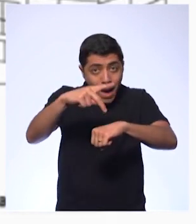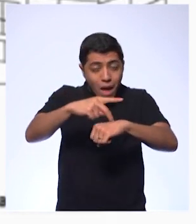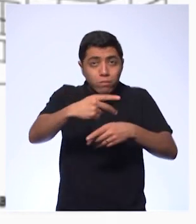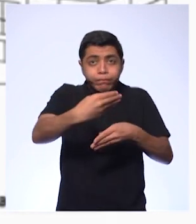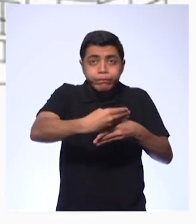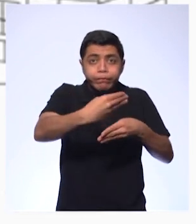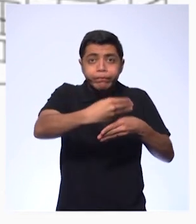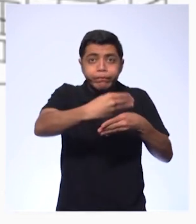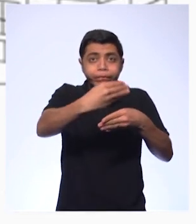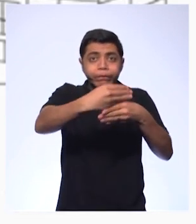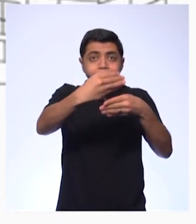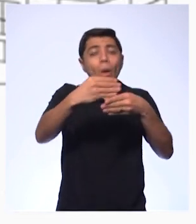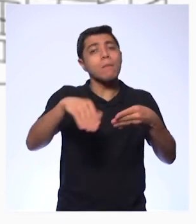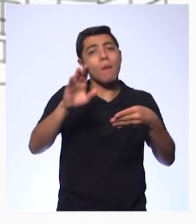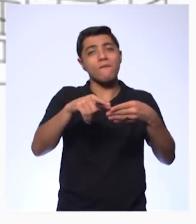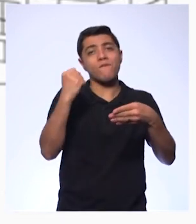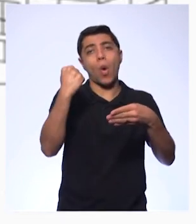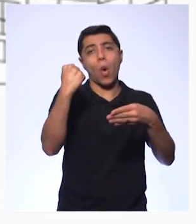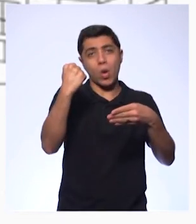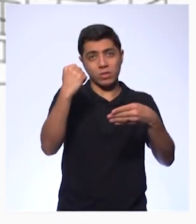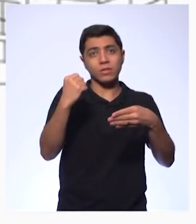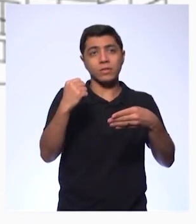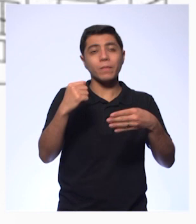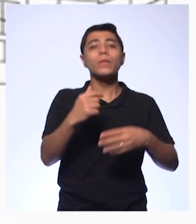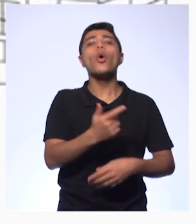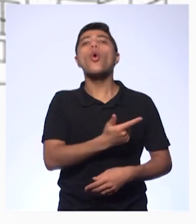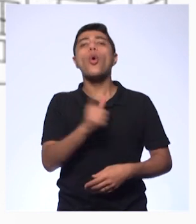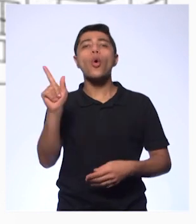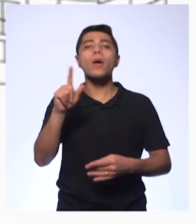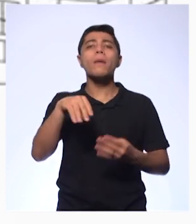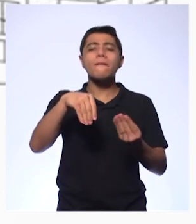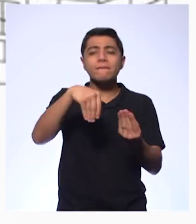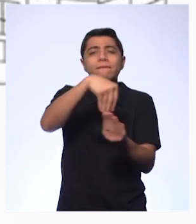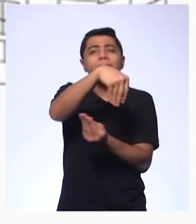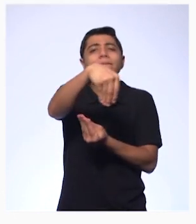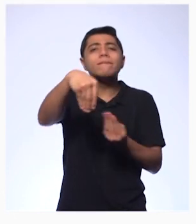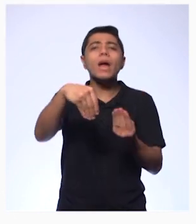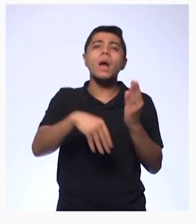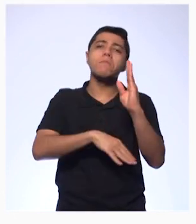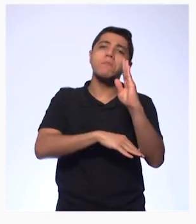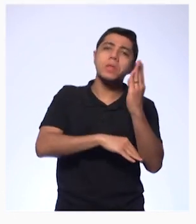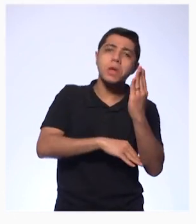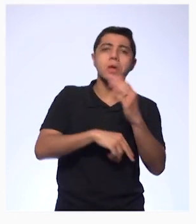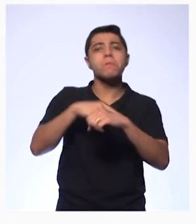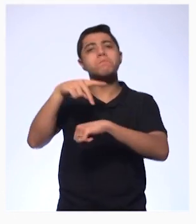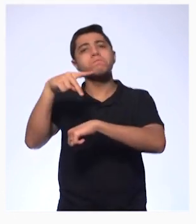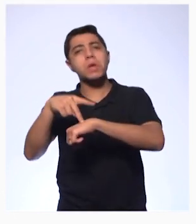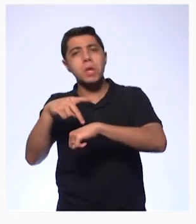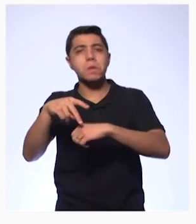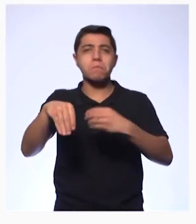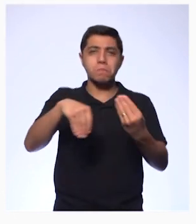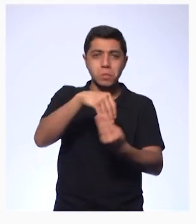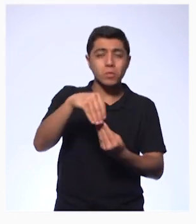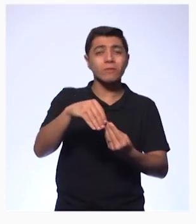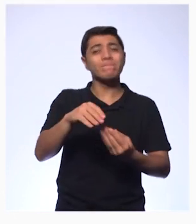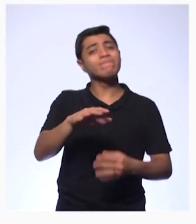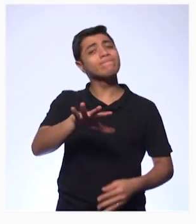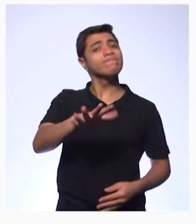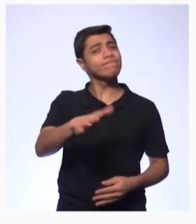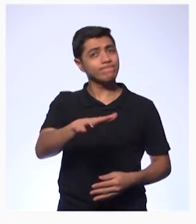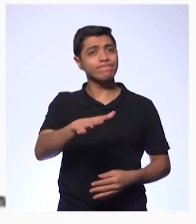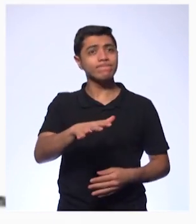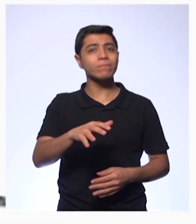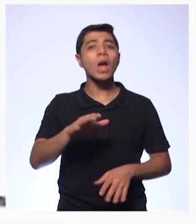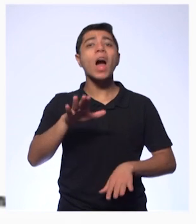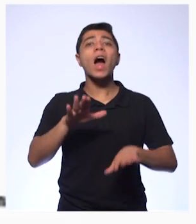mais resistentes. As ocupações mistas apresentam uma média vulnerabilidade. Presença de materiais como lixo, entulho,